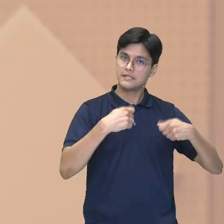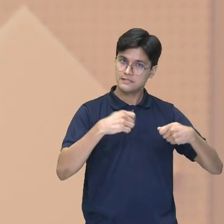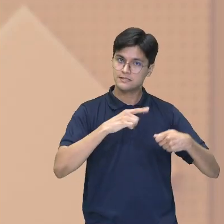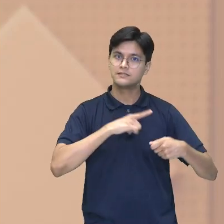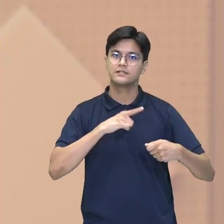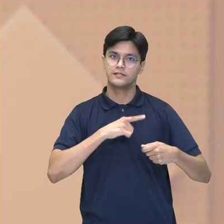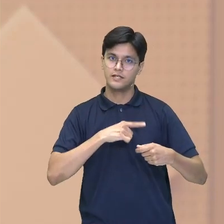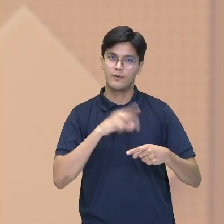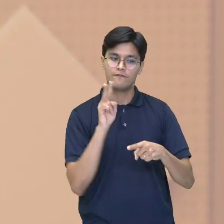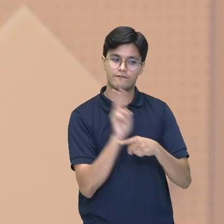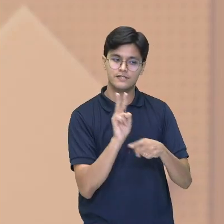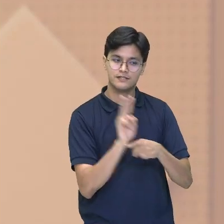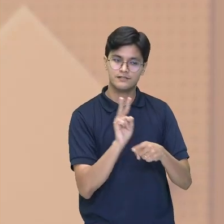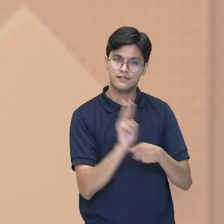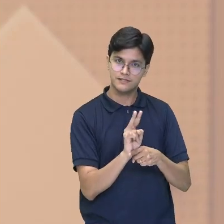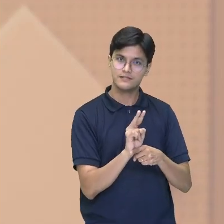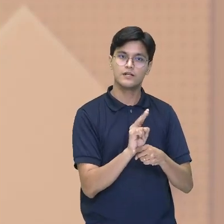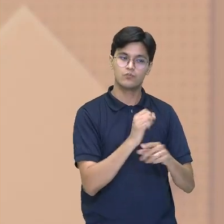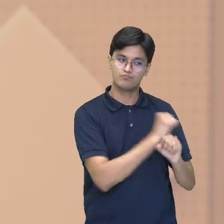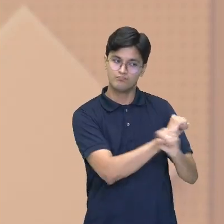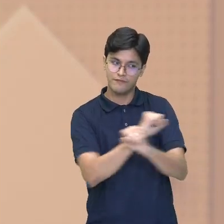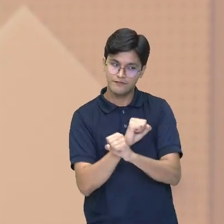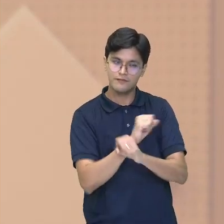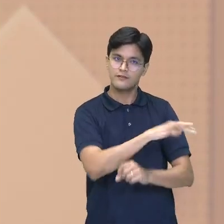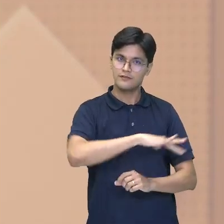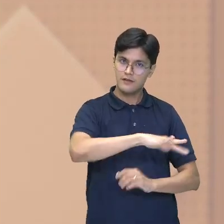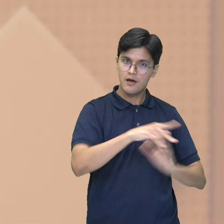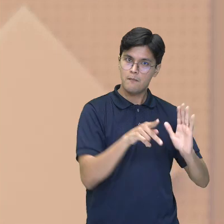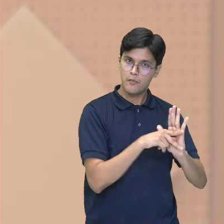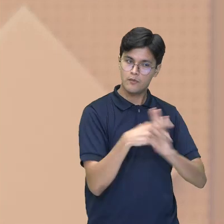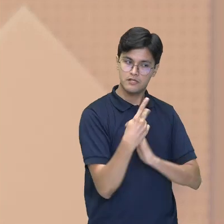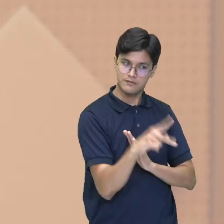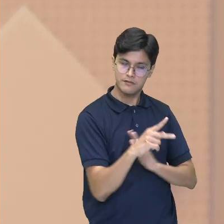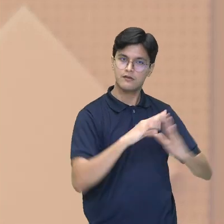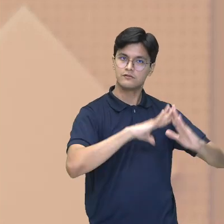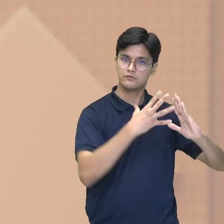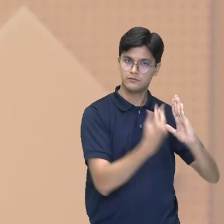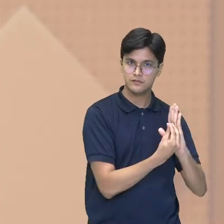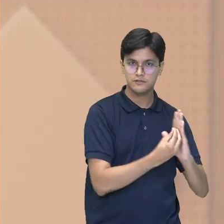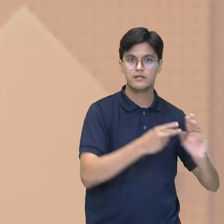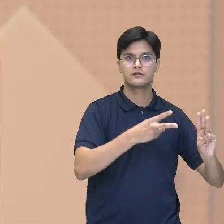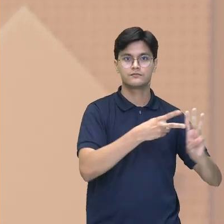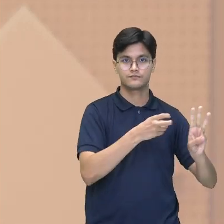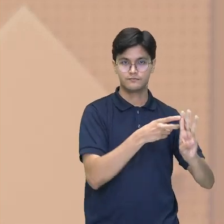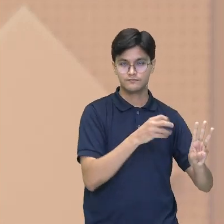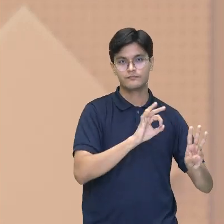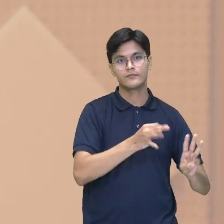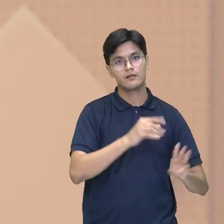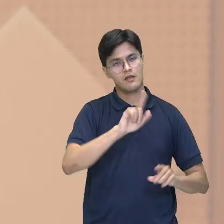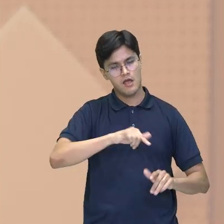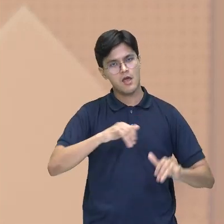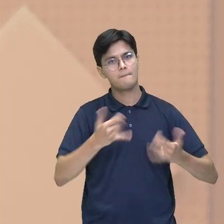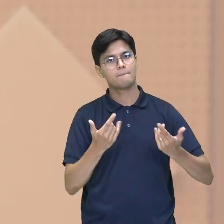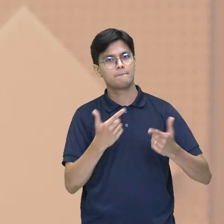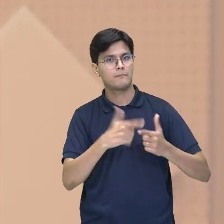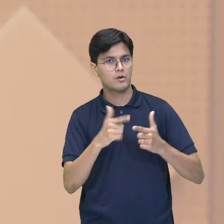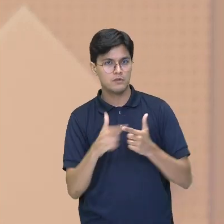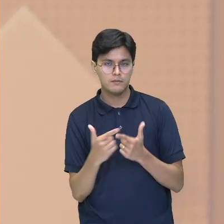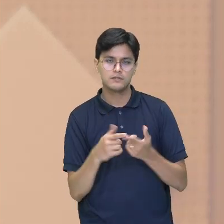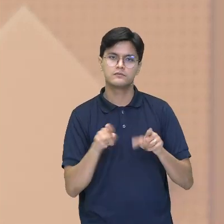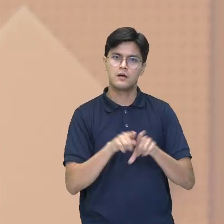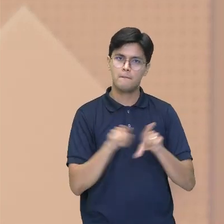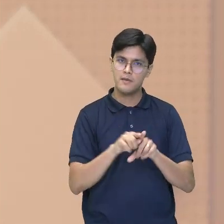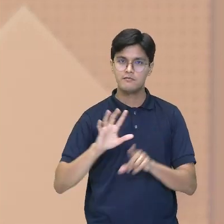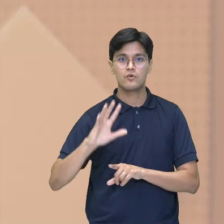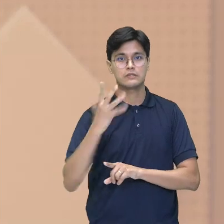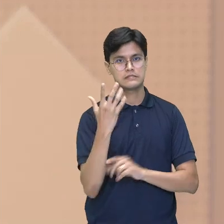protejam suas terras. Esses são os grandes problemas enfrentados tanto pelas comunidades quilombolas como também pelas terras indígenas.